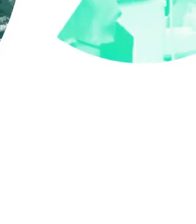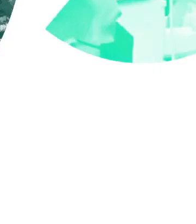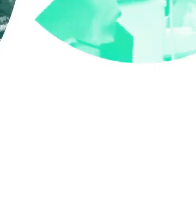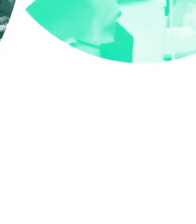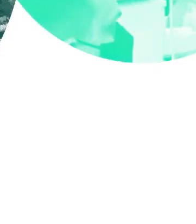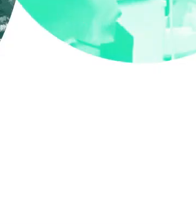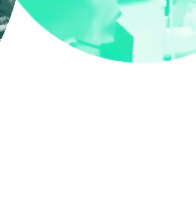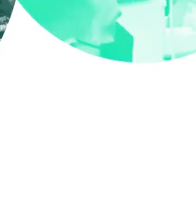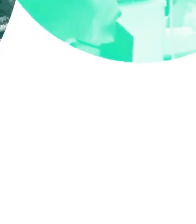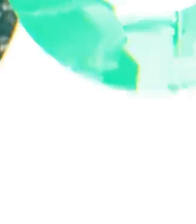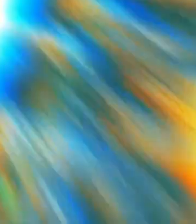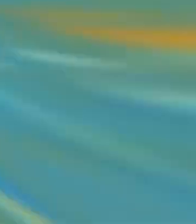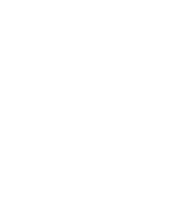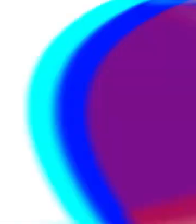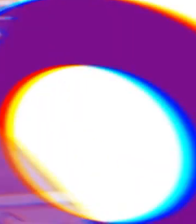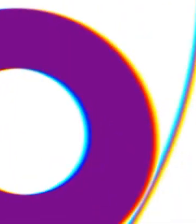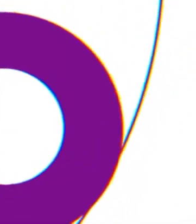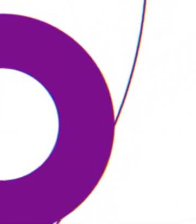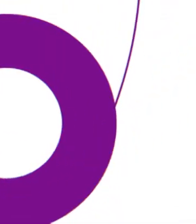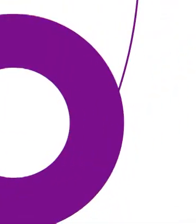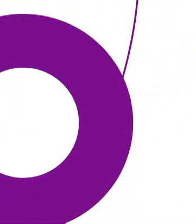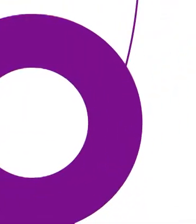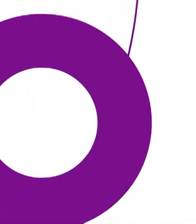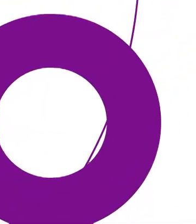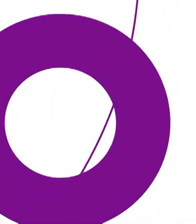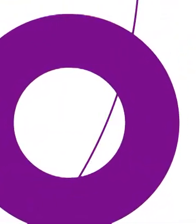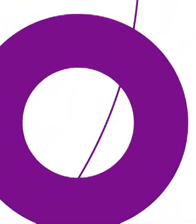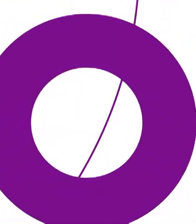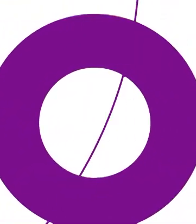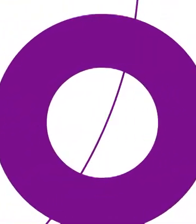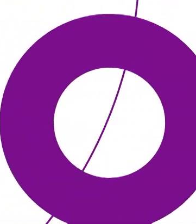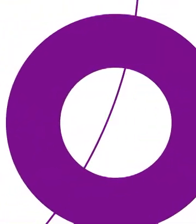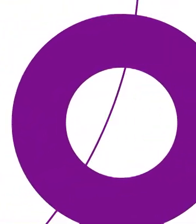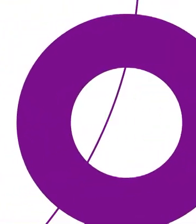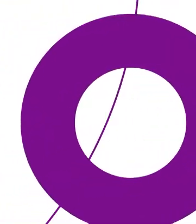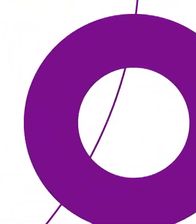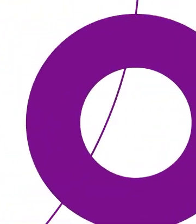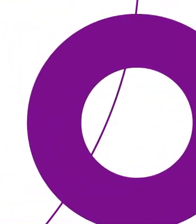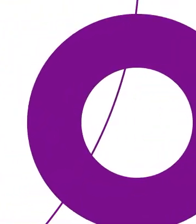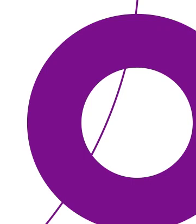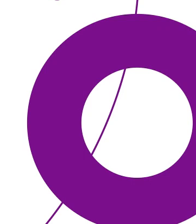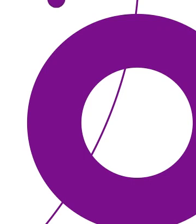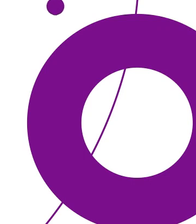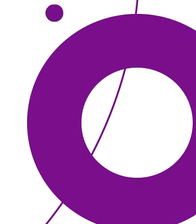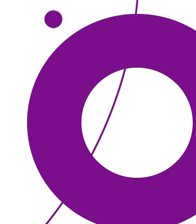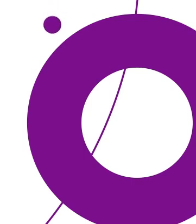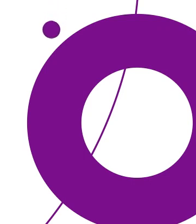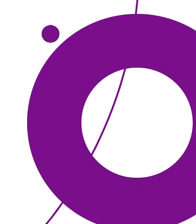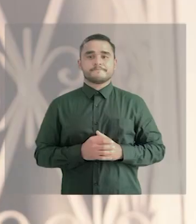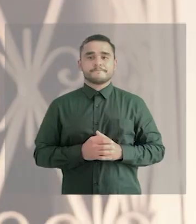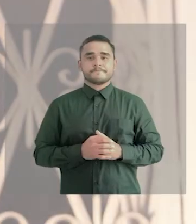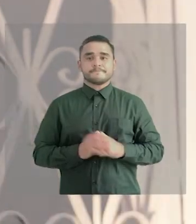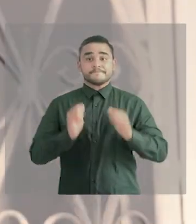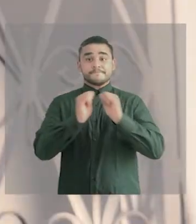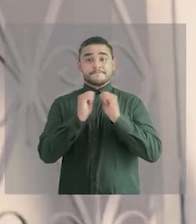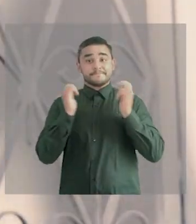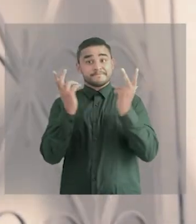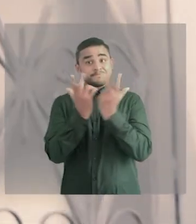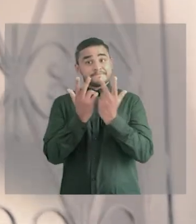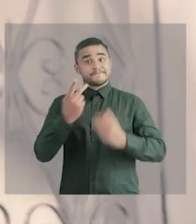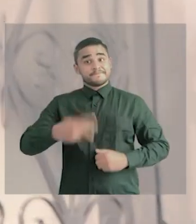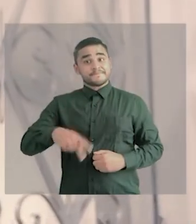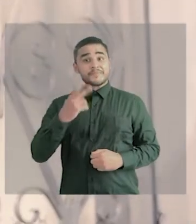todos tenham voz e vez. Porque a fortaleza da nossa cidade é você. A